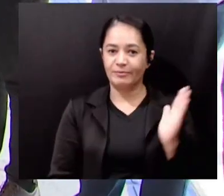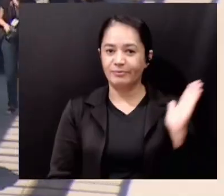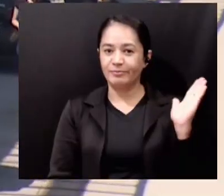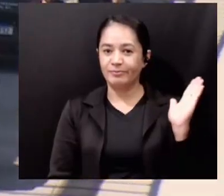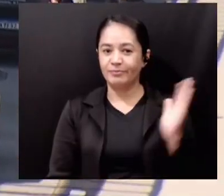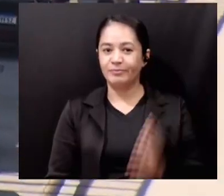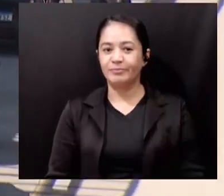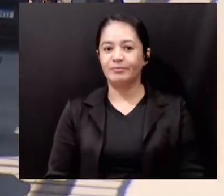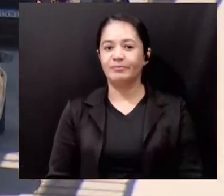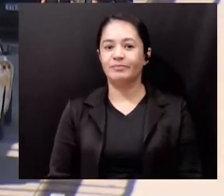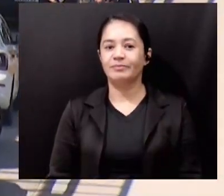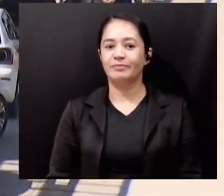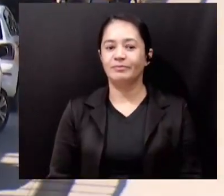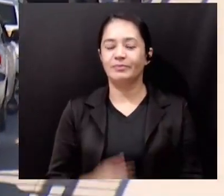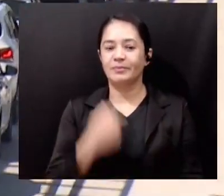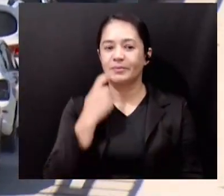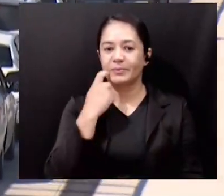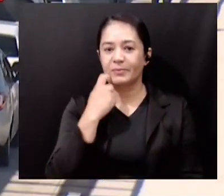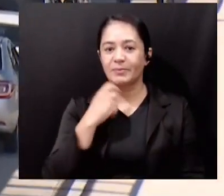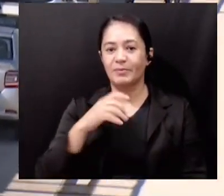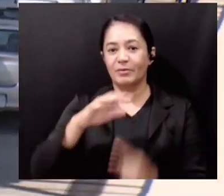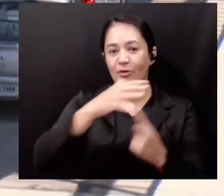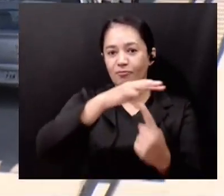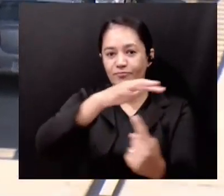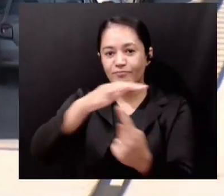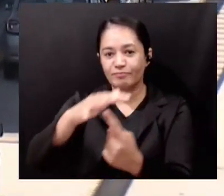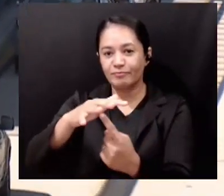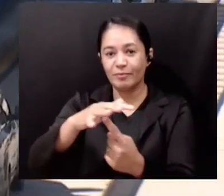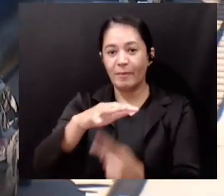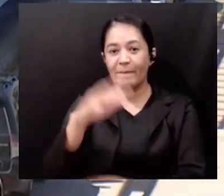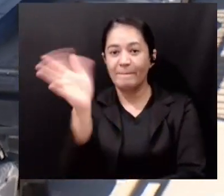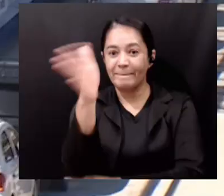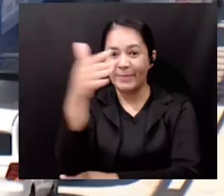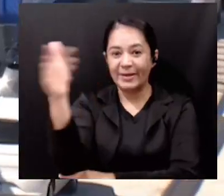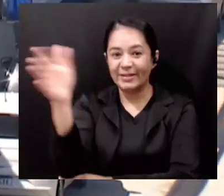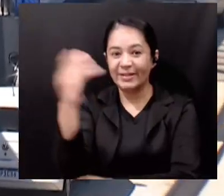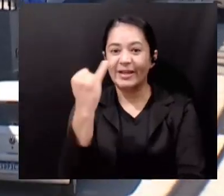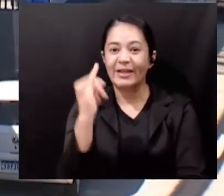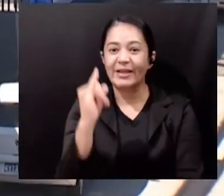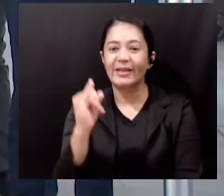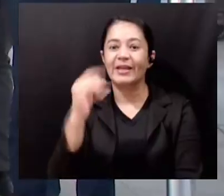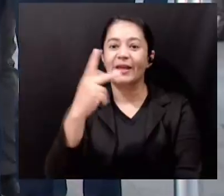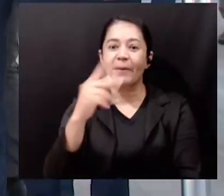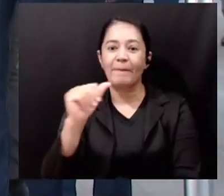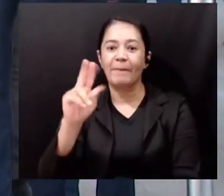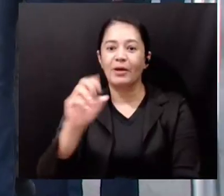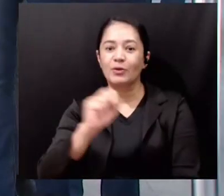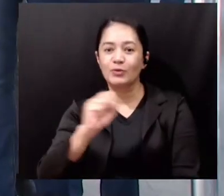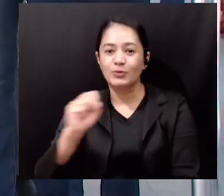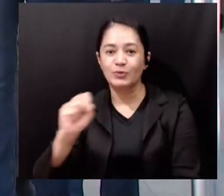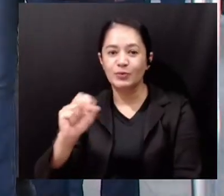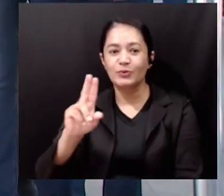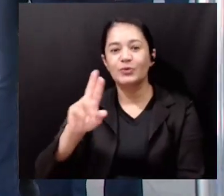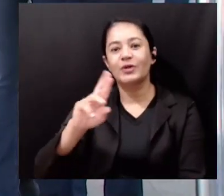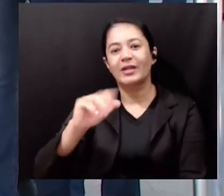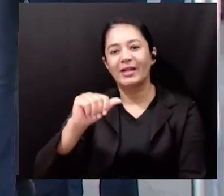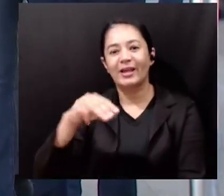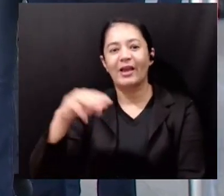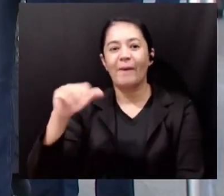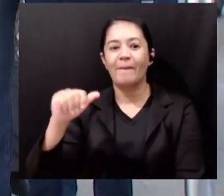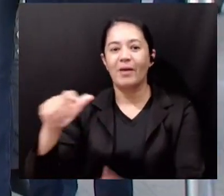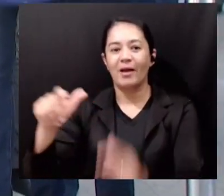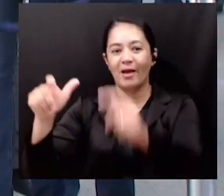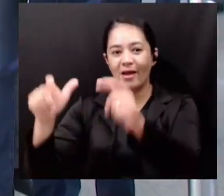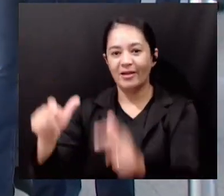Foi entregue a estação Parque das Bandeiras e Paulsurama pela Prefeitura de Campinas. Na ocasião, estiveram presentes